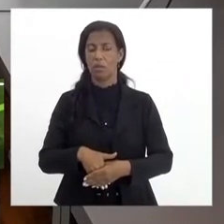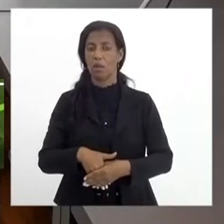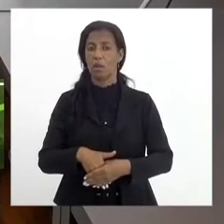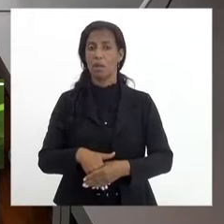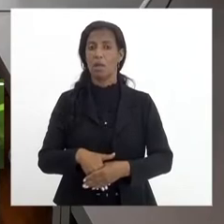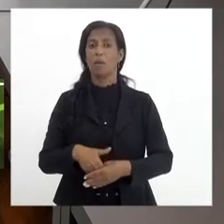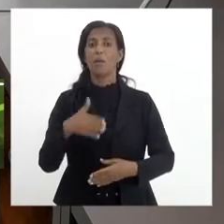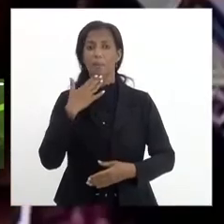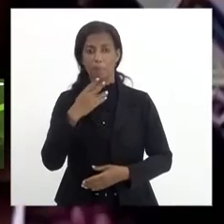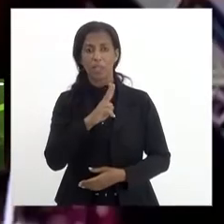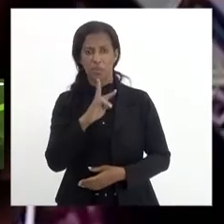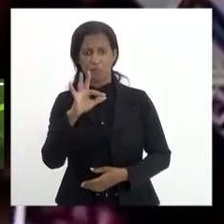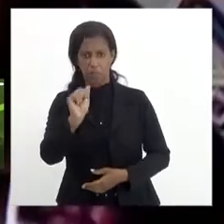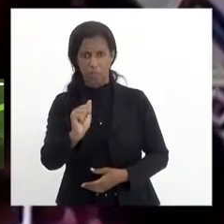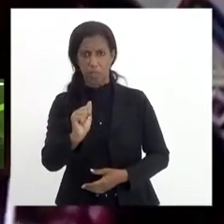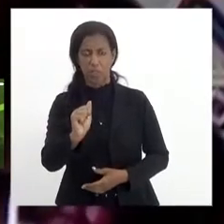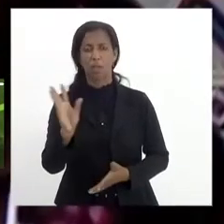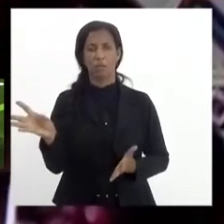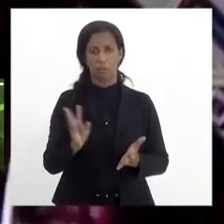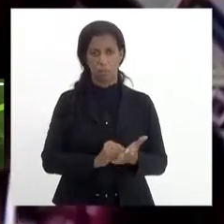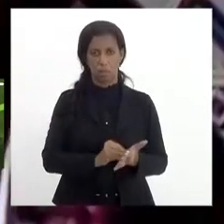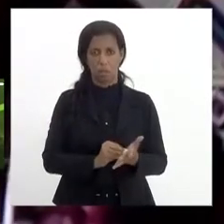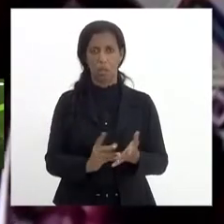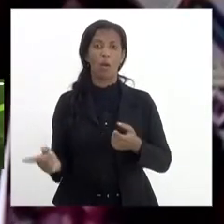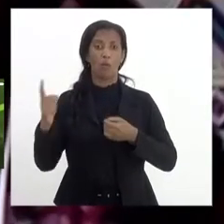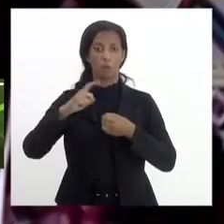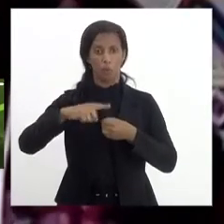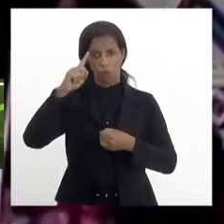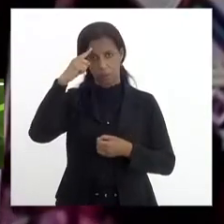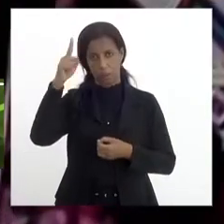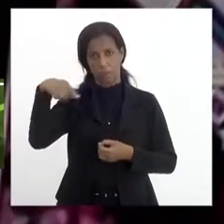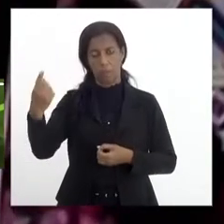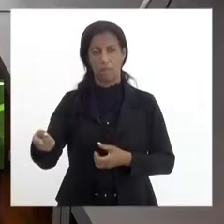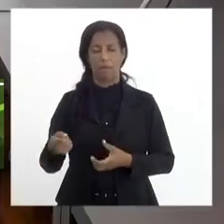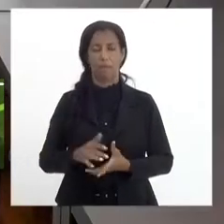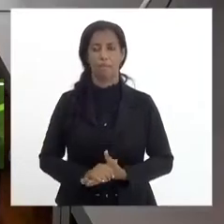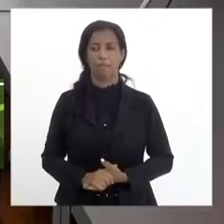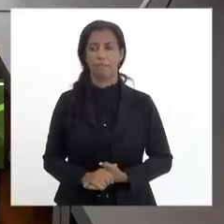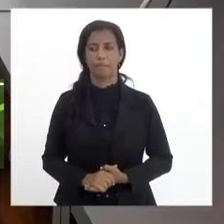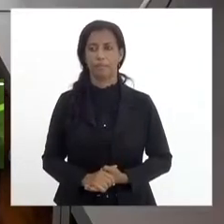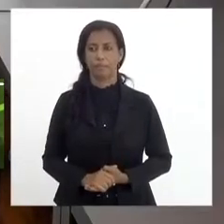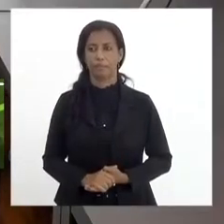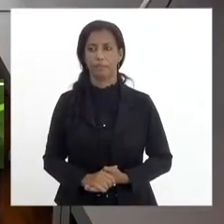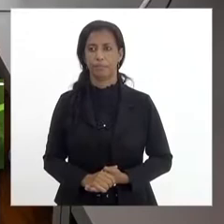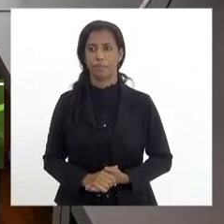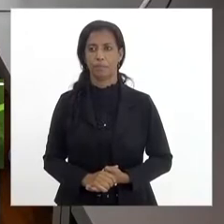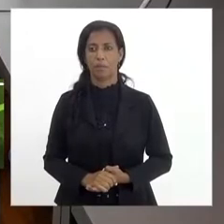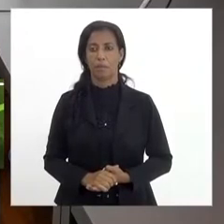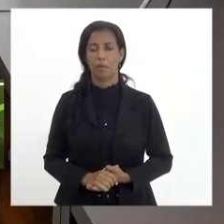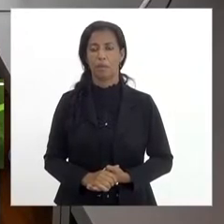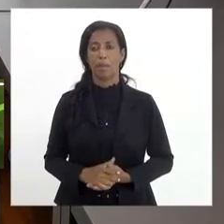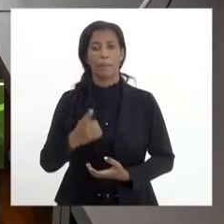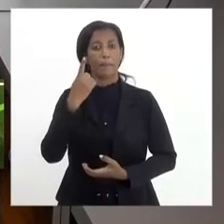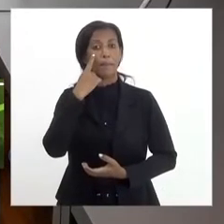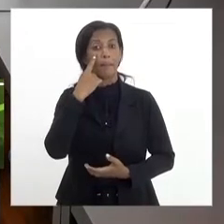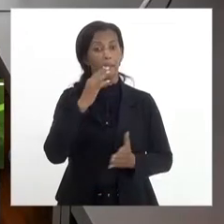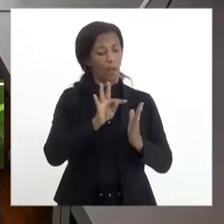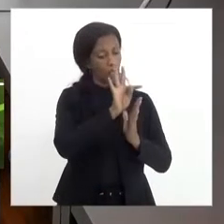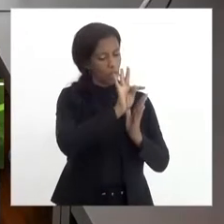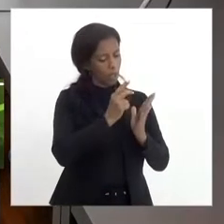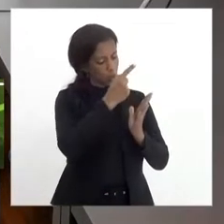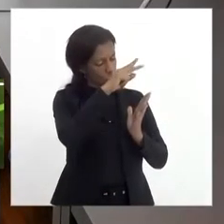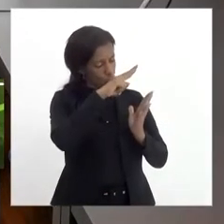que vem. Então já estou pedindo. Então pedir de vistas para fazer o confronto para saber se há ou